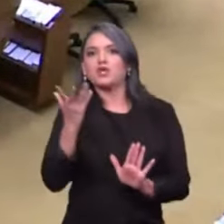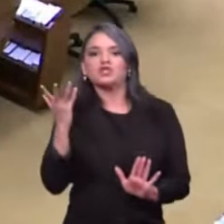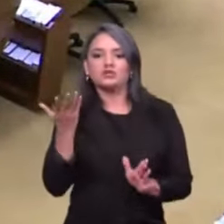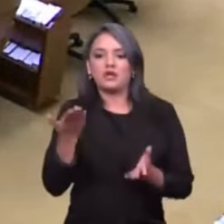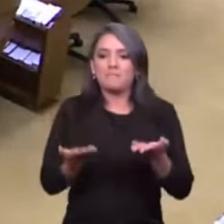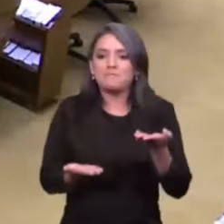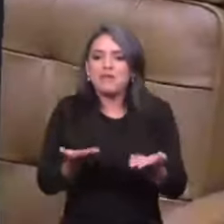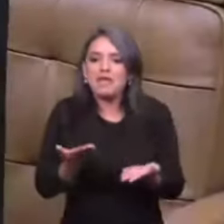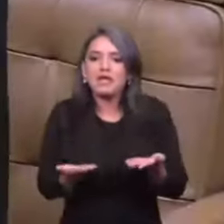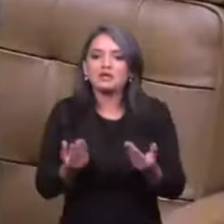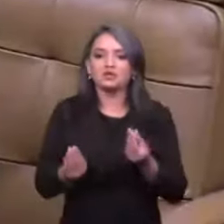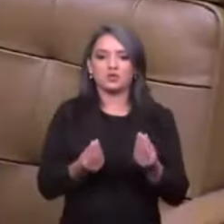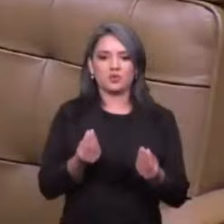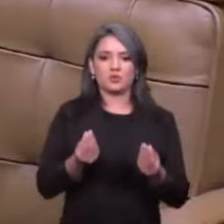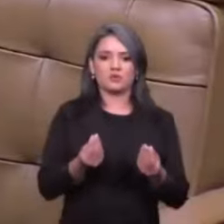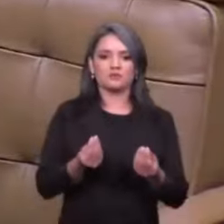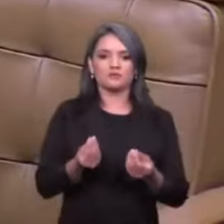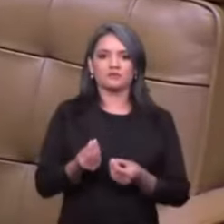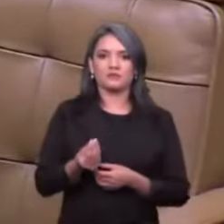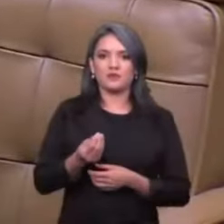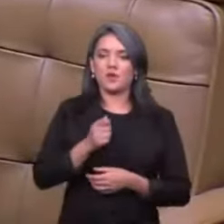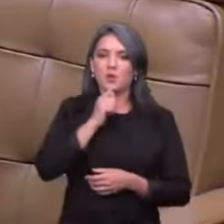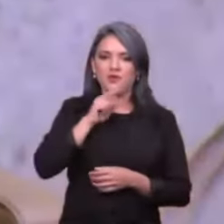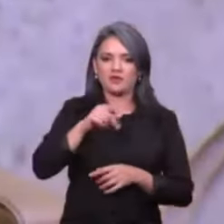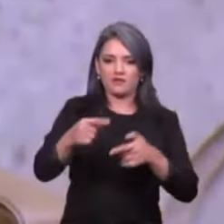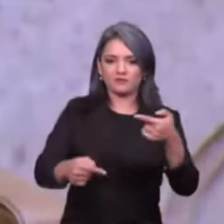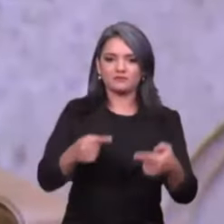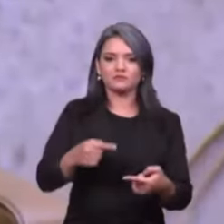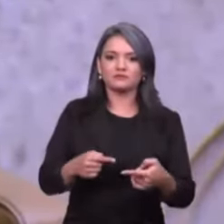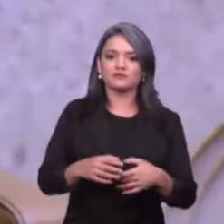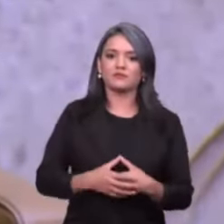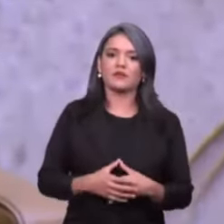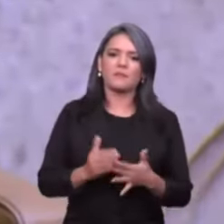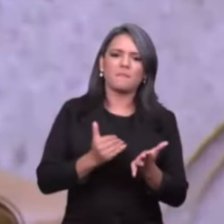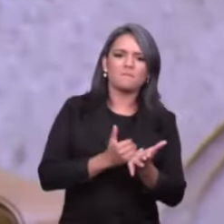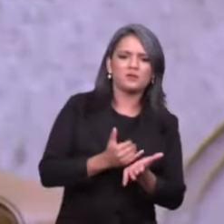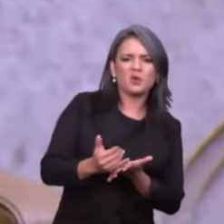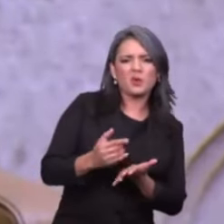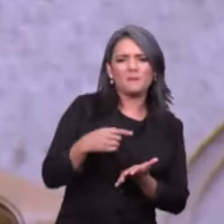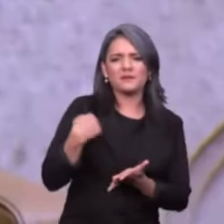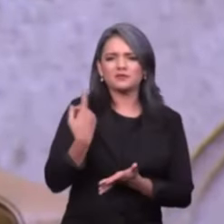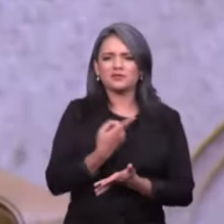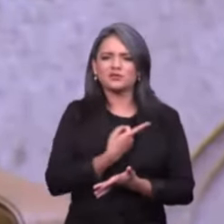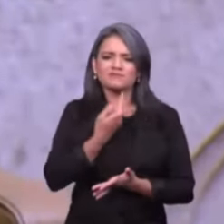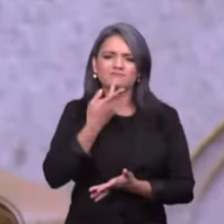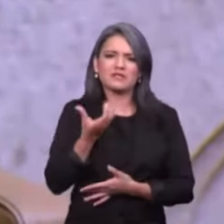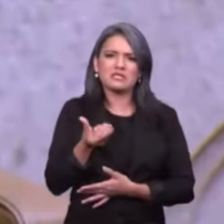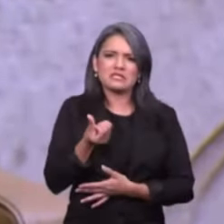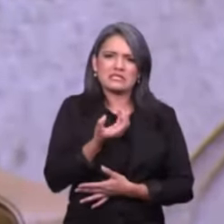A quantidade nós... está a ser definido. Nós convergimos, em princípio, para 60 gramas. É isso que está na mesa por enquanto.